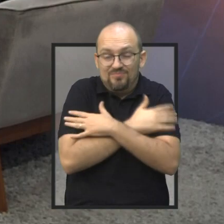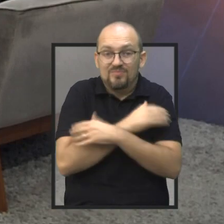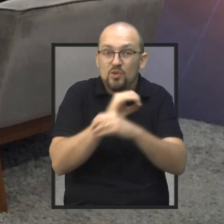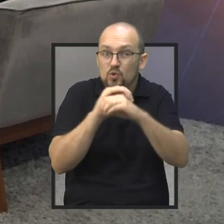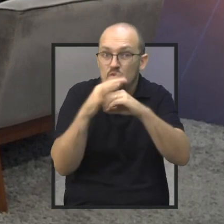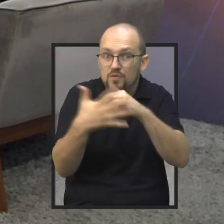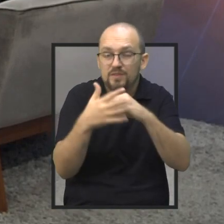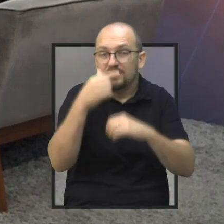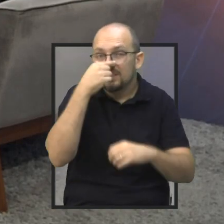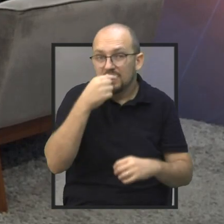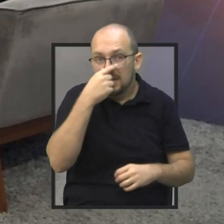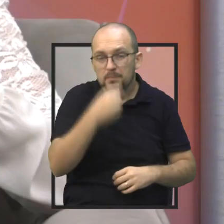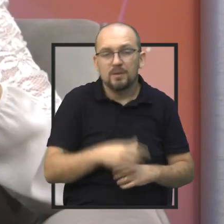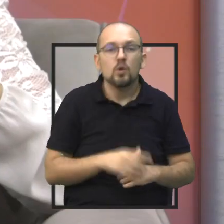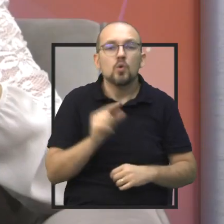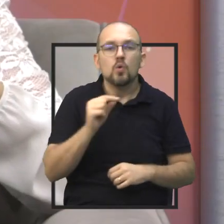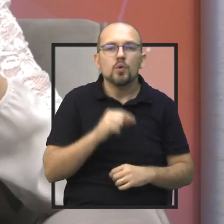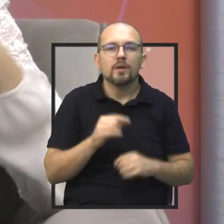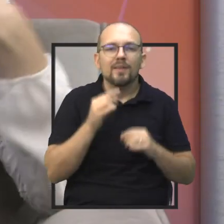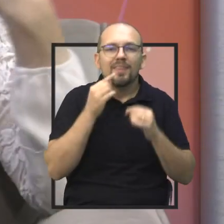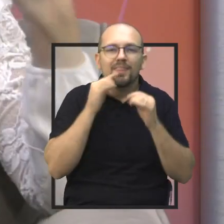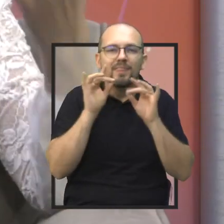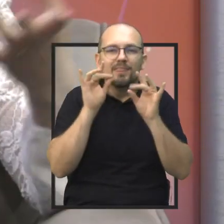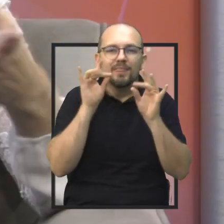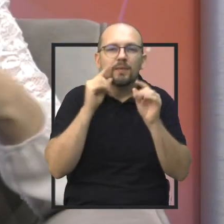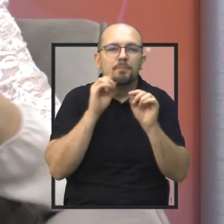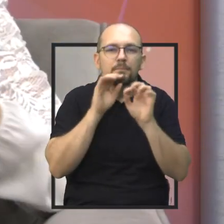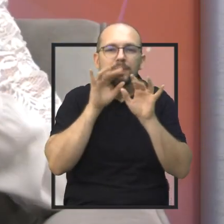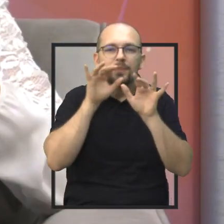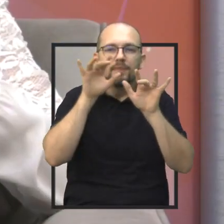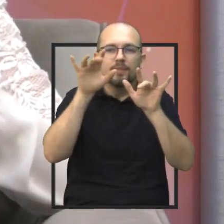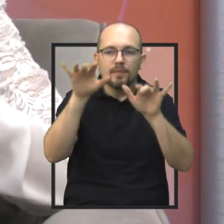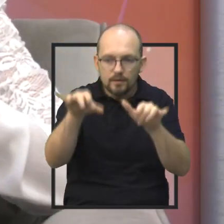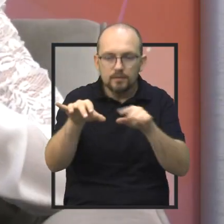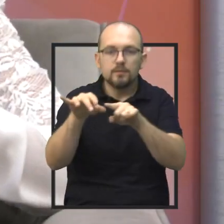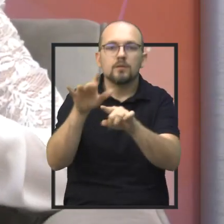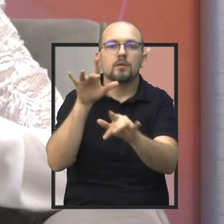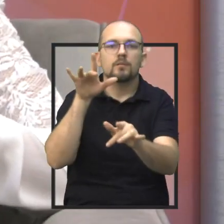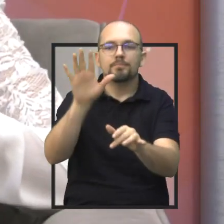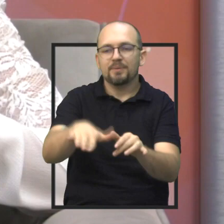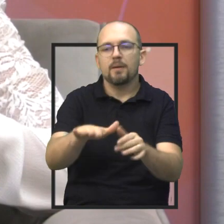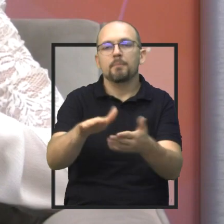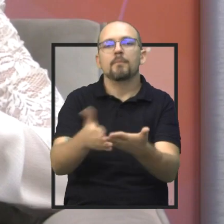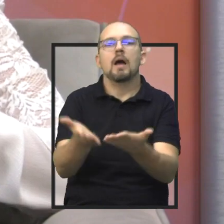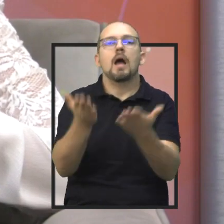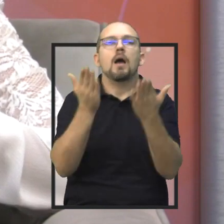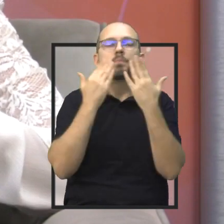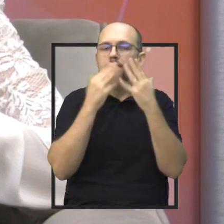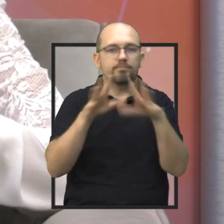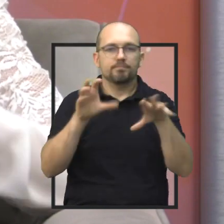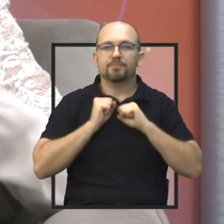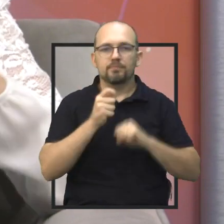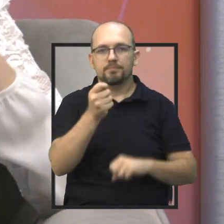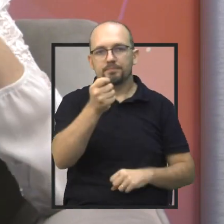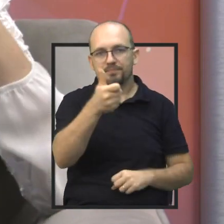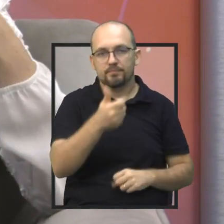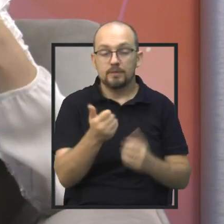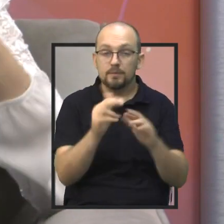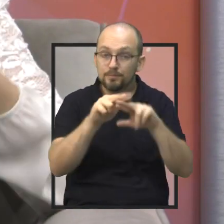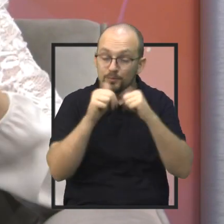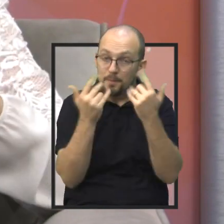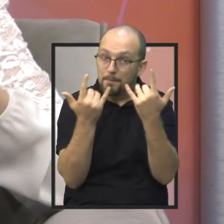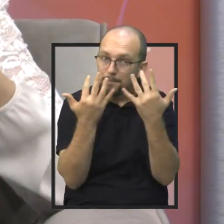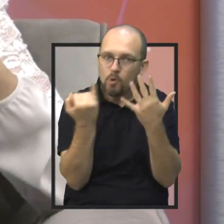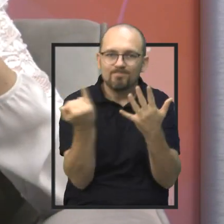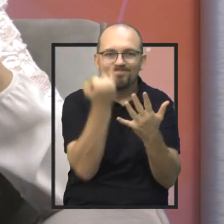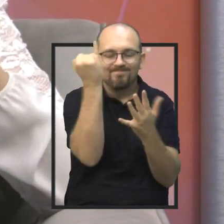gripe, são doenças transmitidas por gotículas, por contato. Então, a higiene das mãos é muito importante, né? Então, a gente